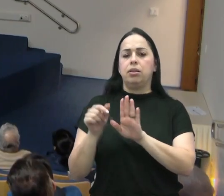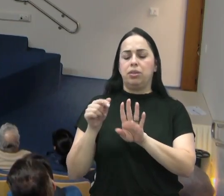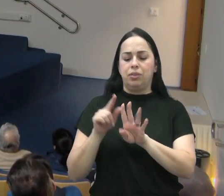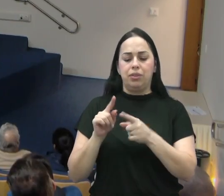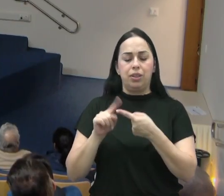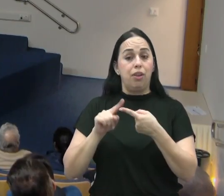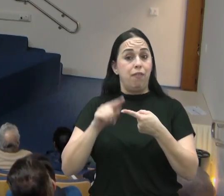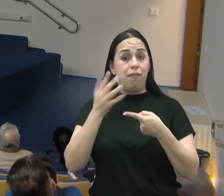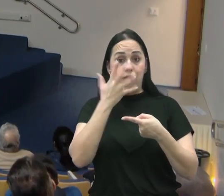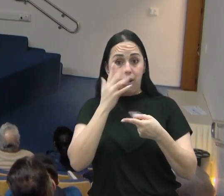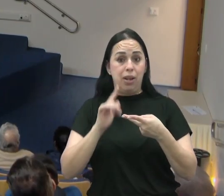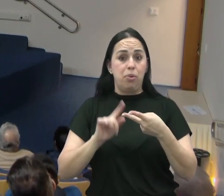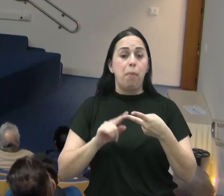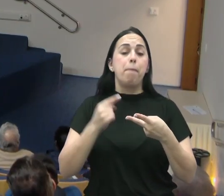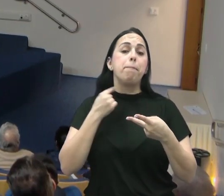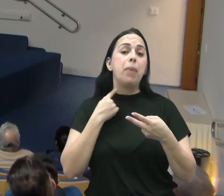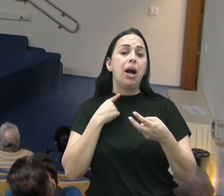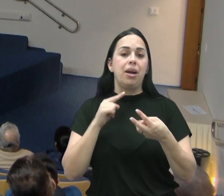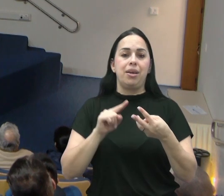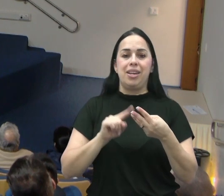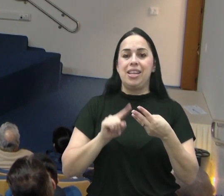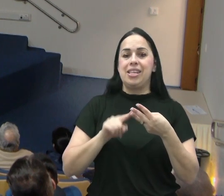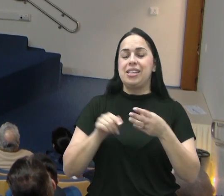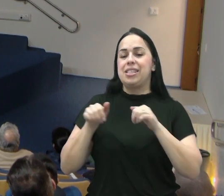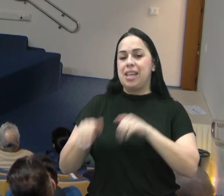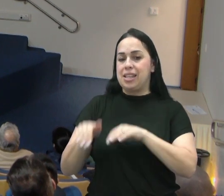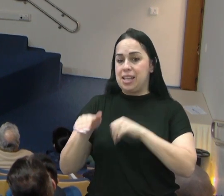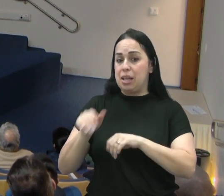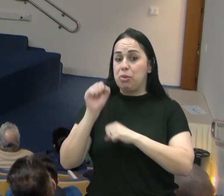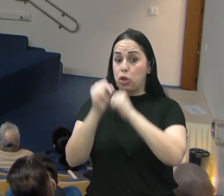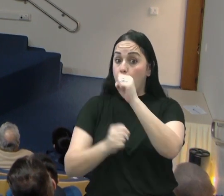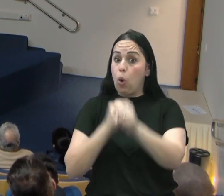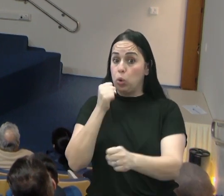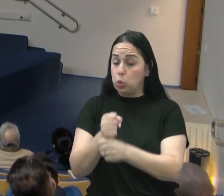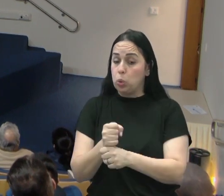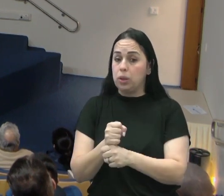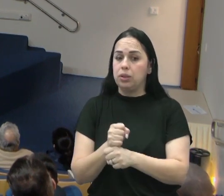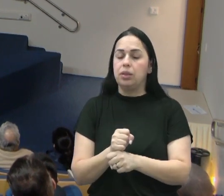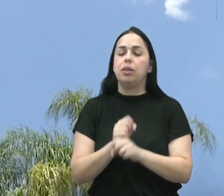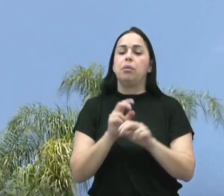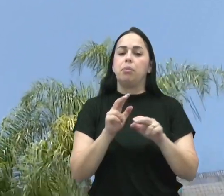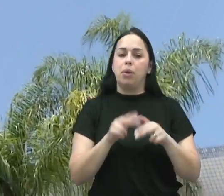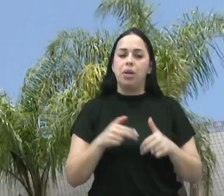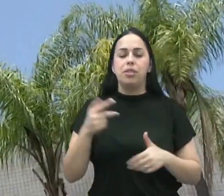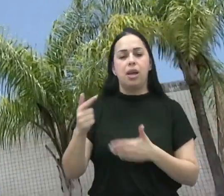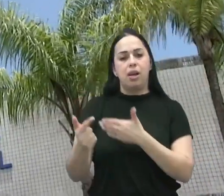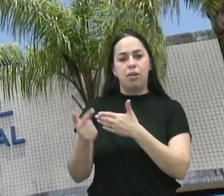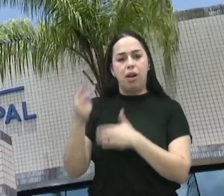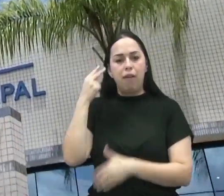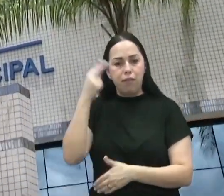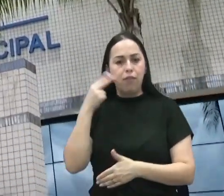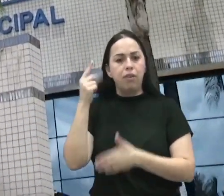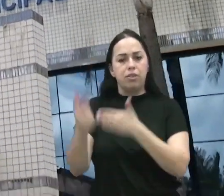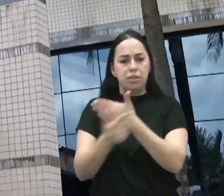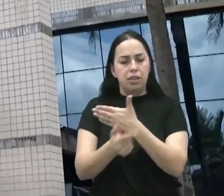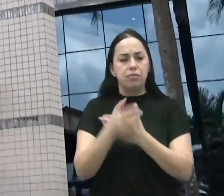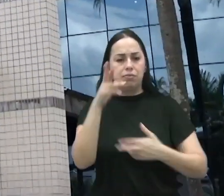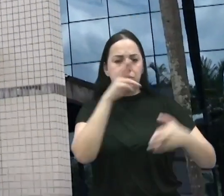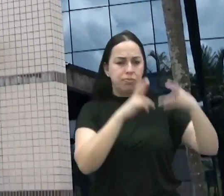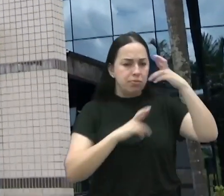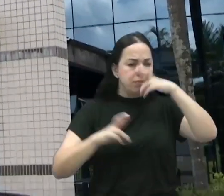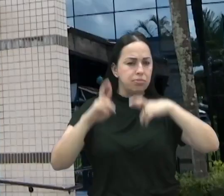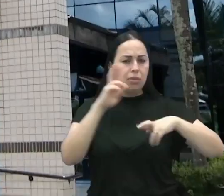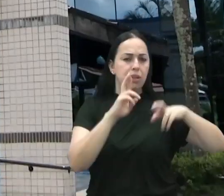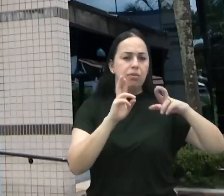realizadas ao final dos meses de fevereiro, maio e setembro de cada ano. É papel dos vereadores acompanhar